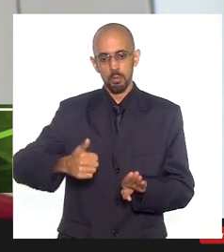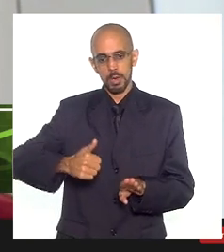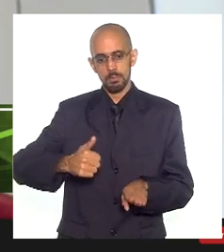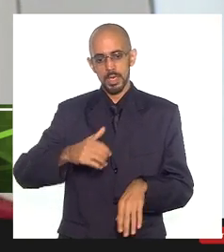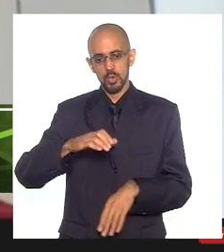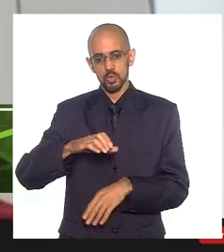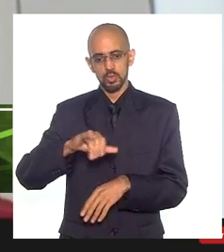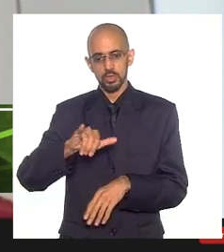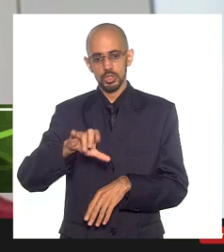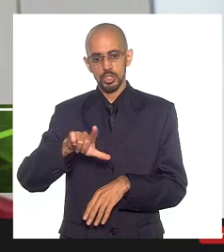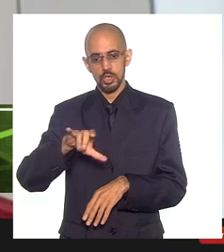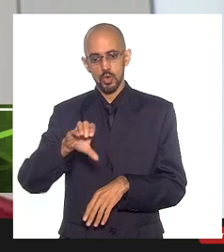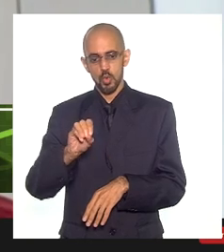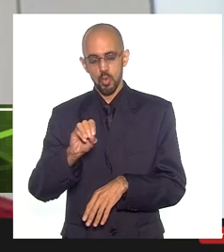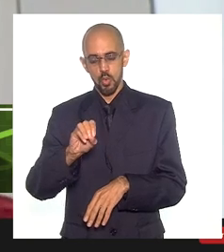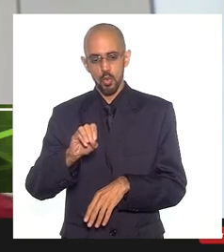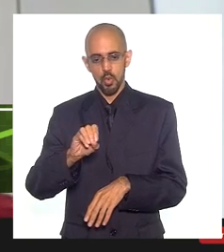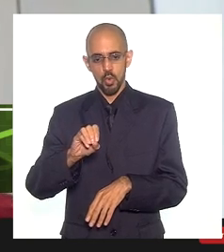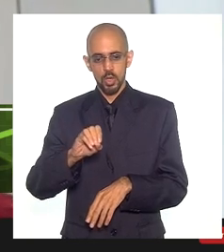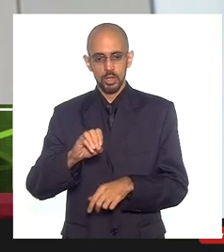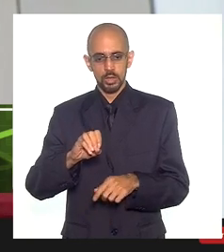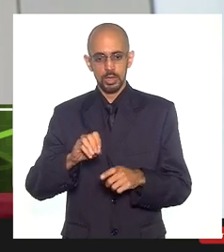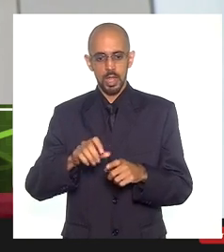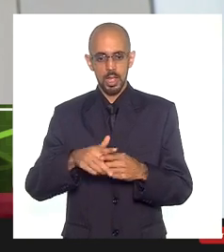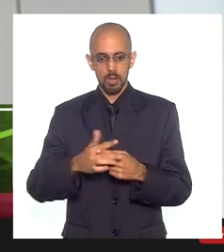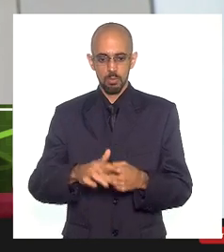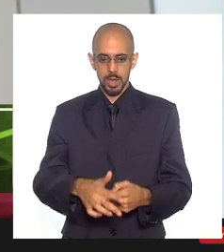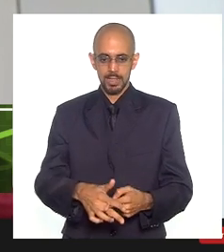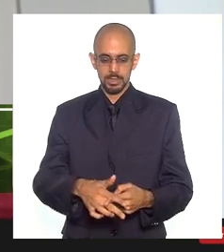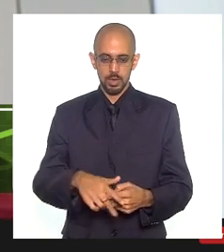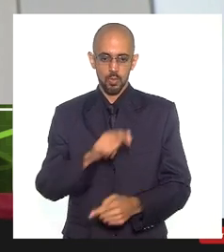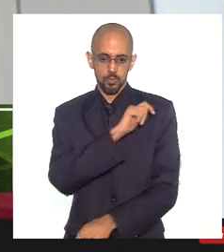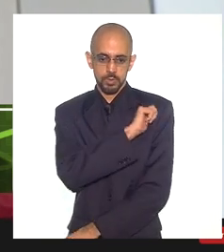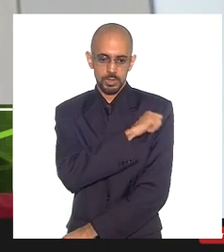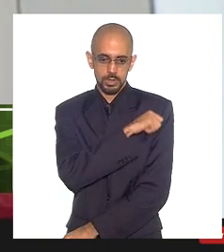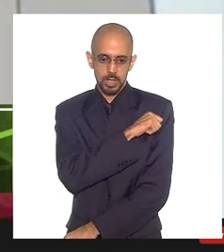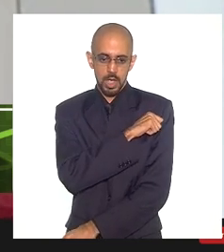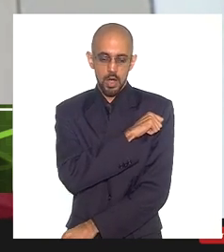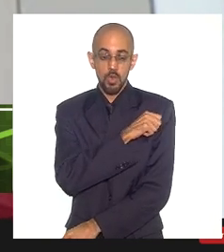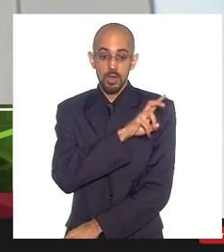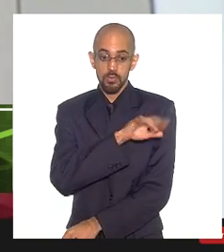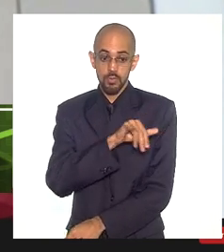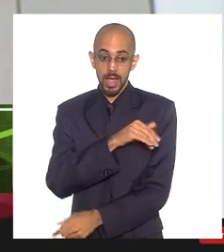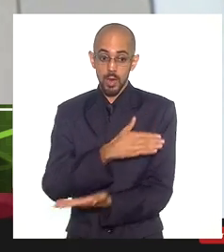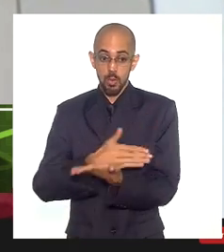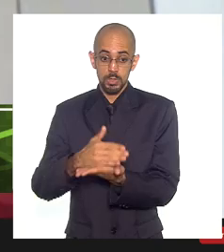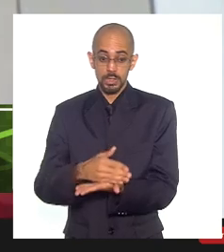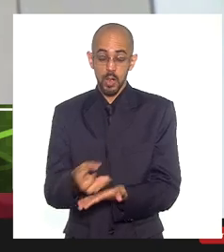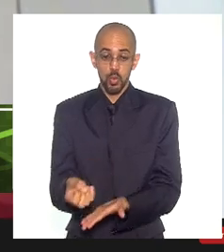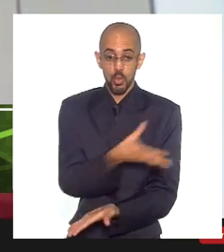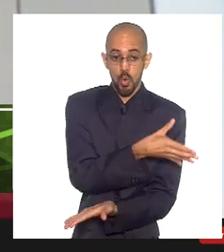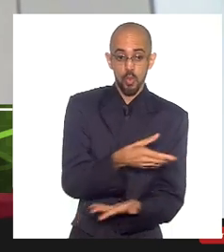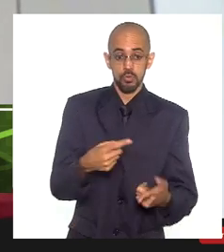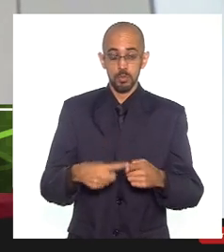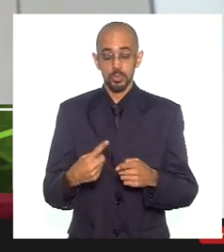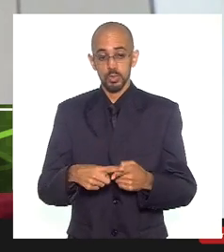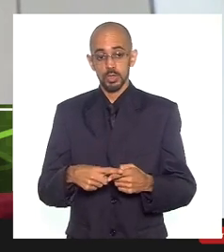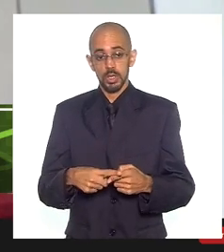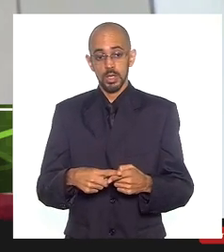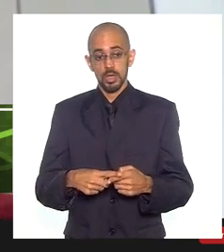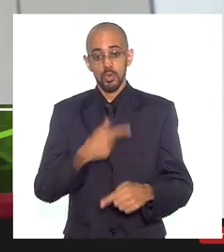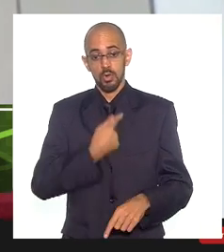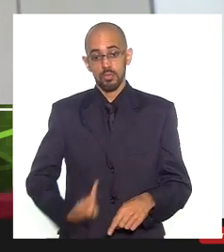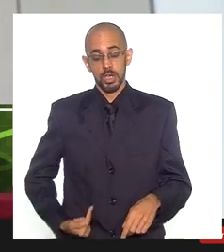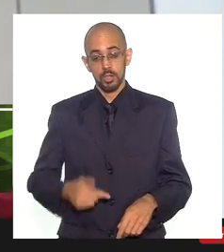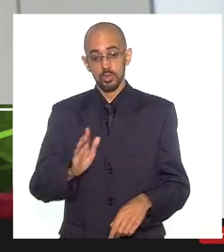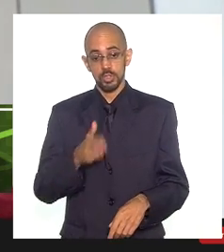provavelmente vai entrar em outro. O Estado do Rio de Janeiro já solicitou a adesão ao novo regime de recuperação fiscal a partir da Lei